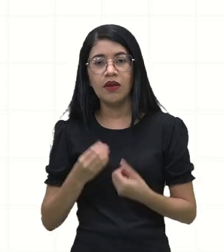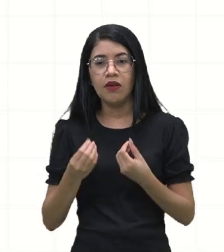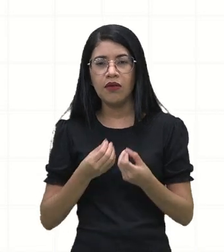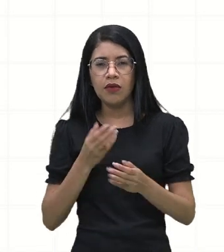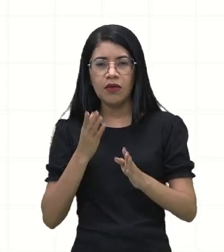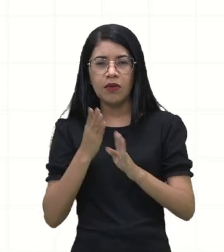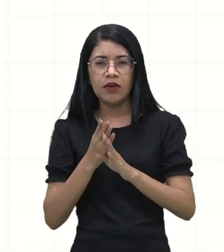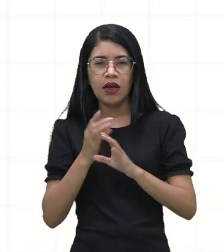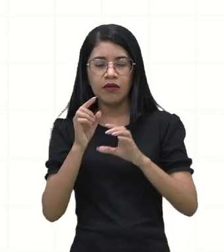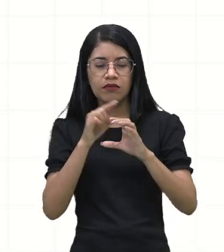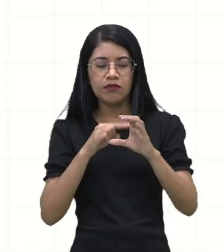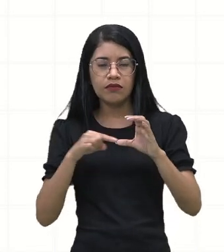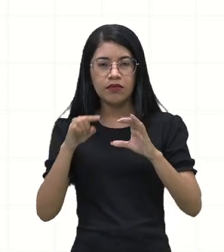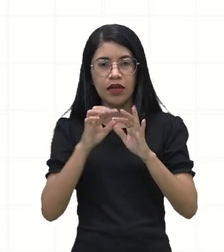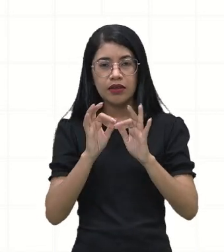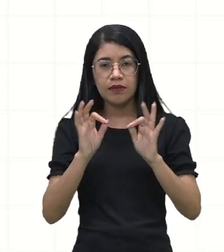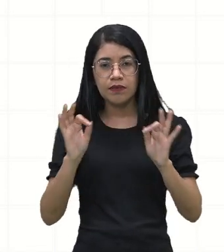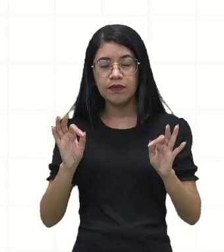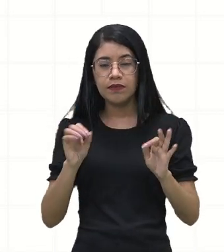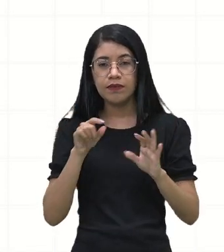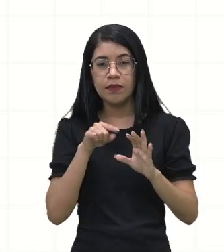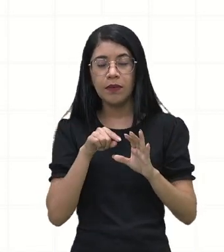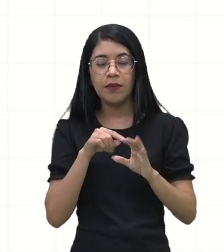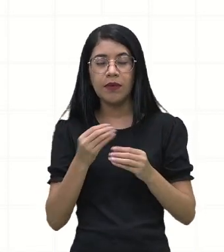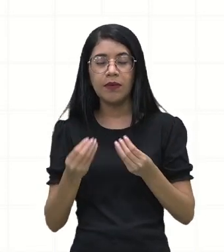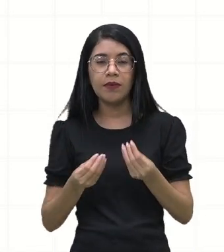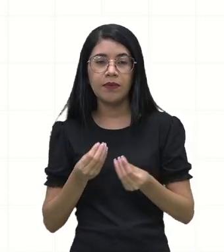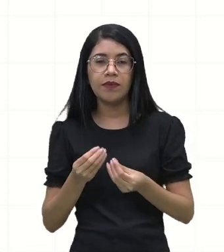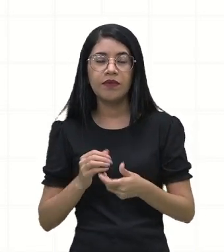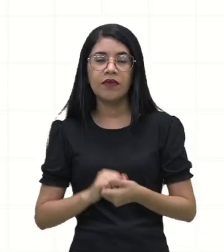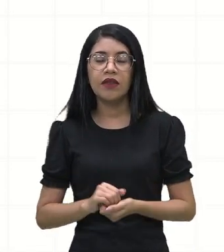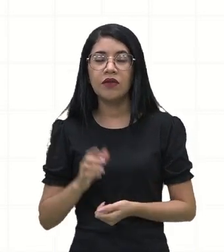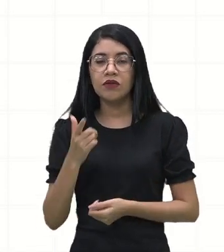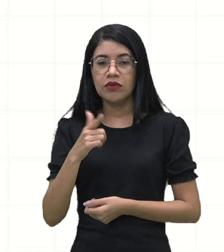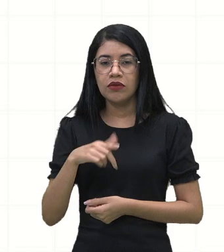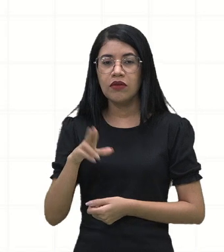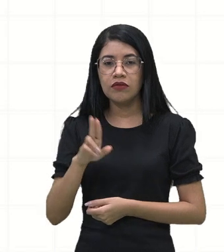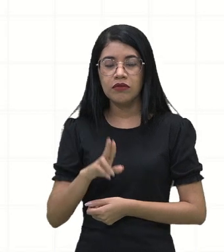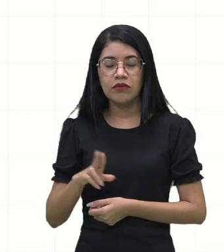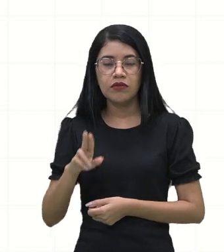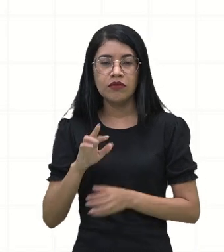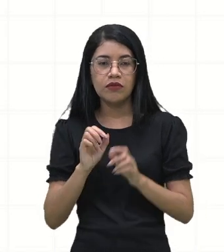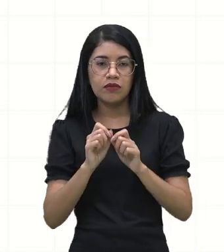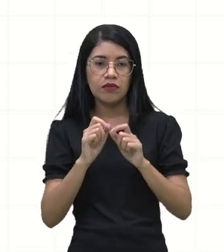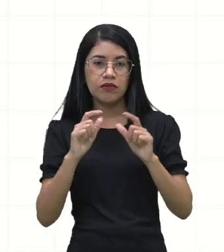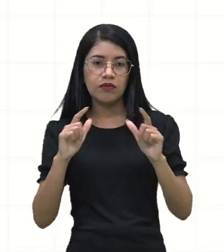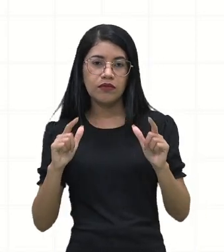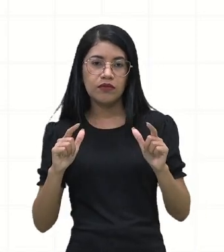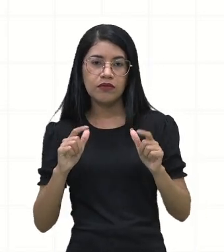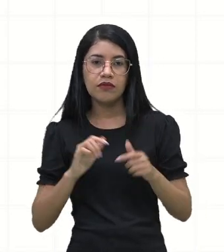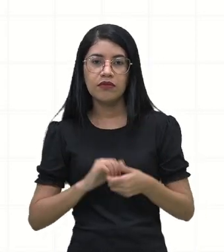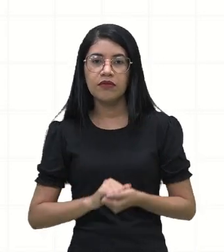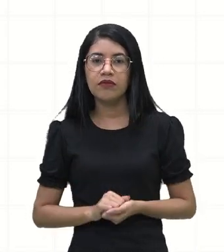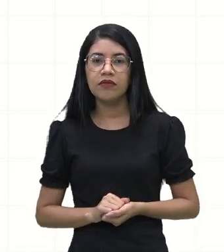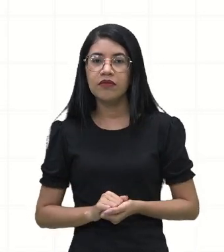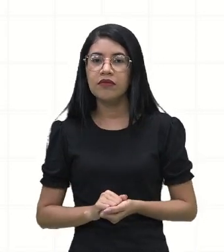né, vamos aqui colocar a nossa forma. 2πr, comprimento é igual a